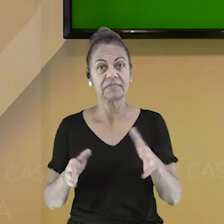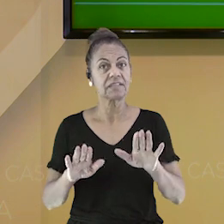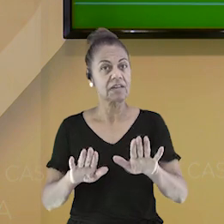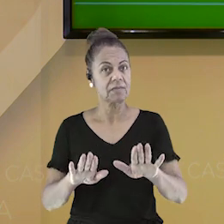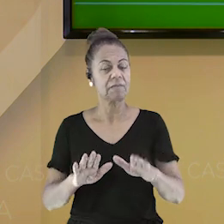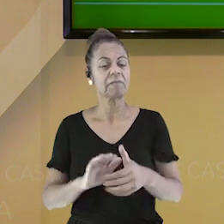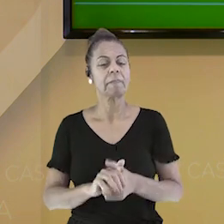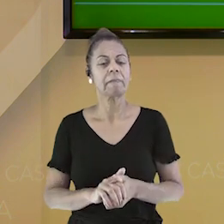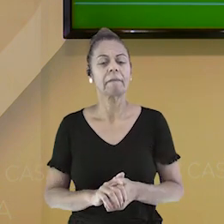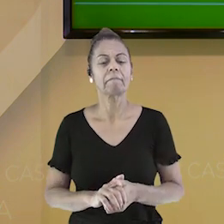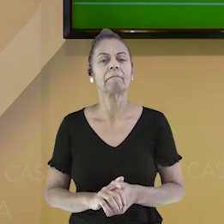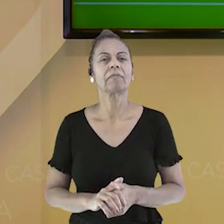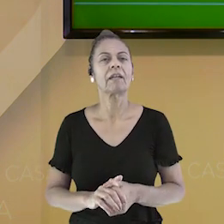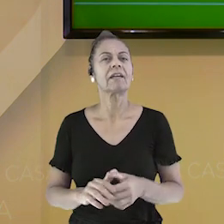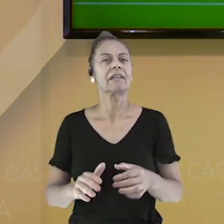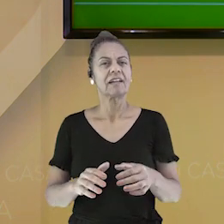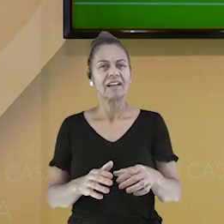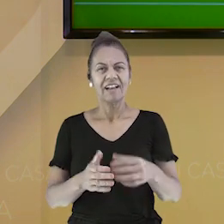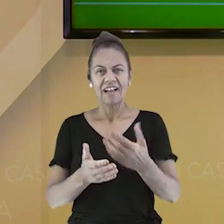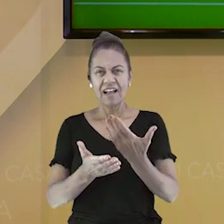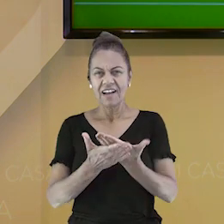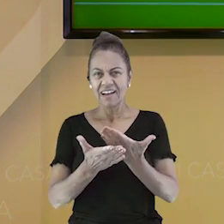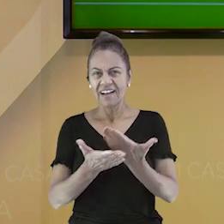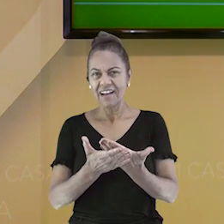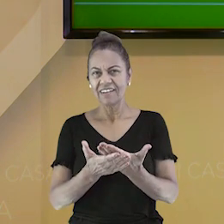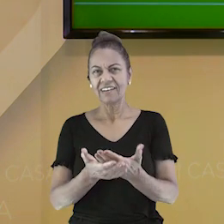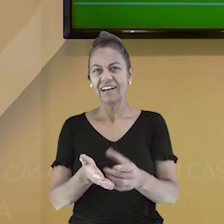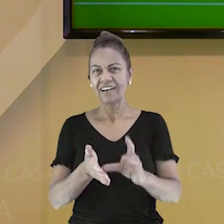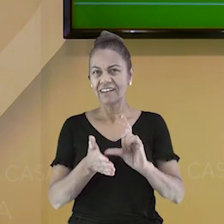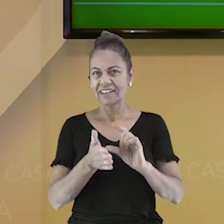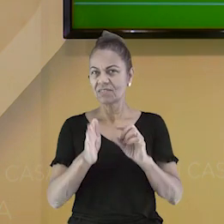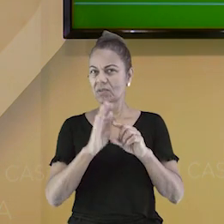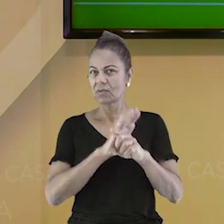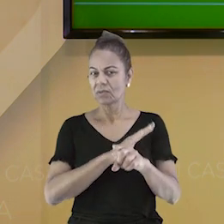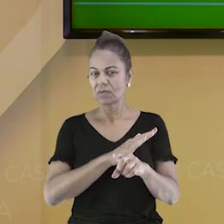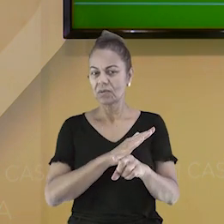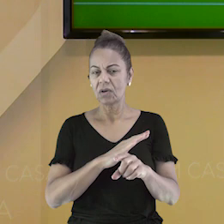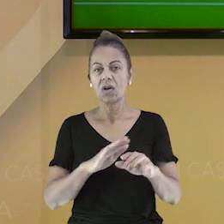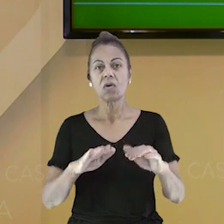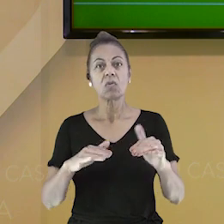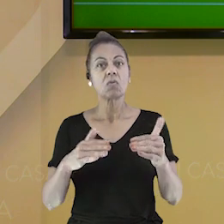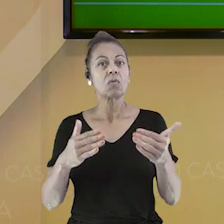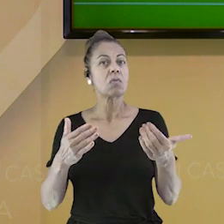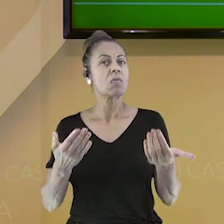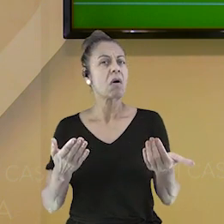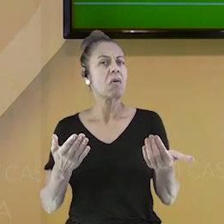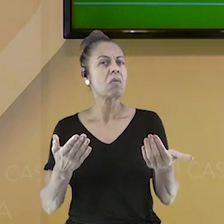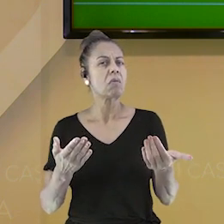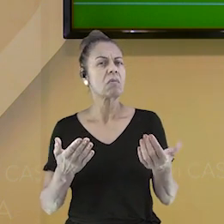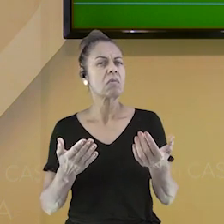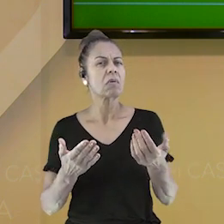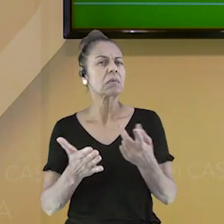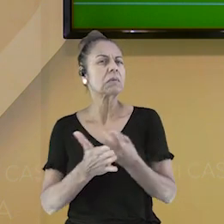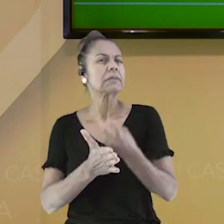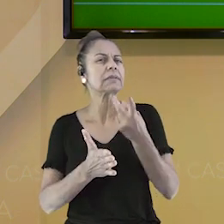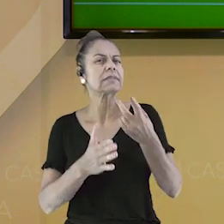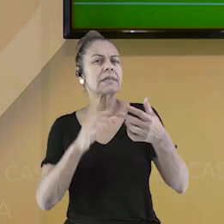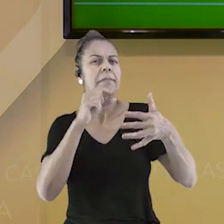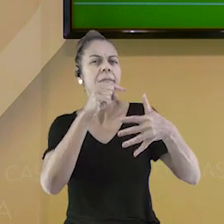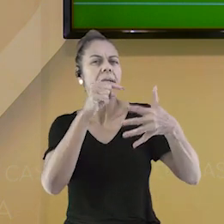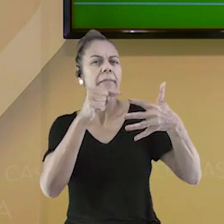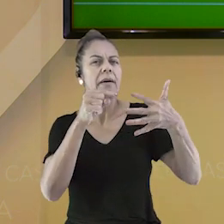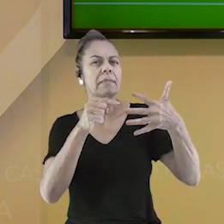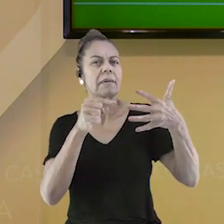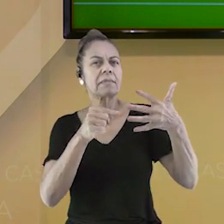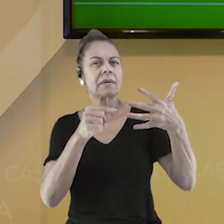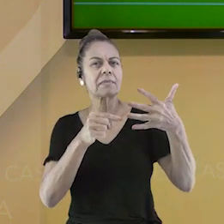foi? Essa aqui, ó. Quais fatores resultam em uma gravidez não planejada na vida de adolescentes? E aí, o que